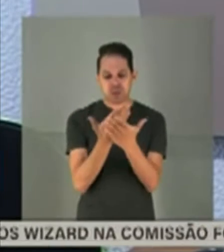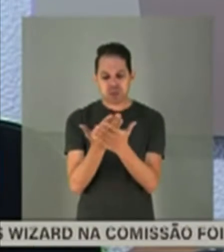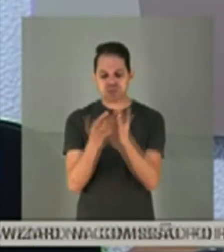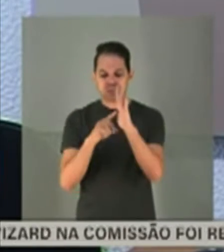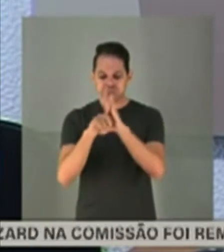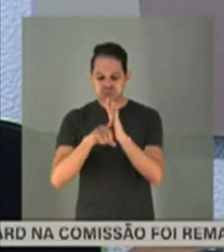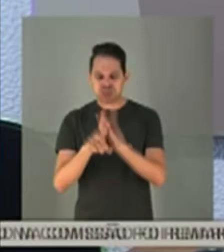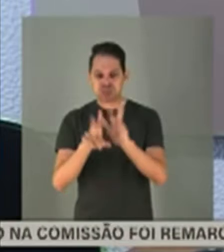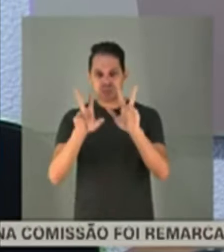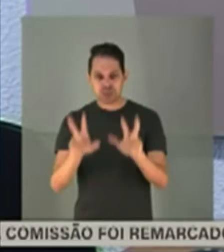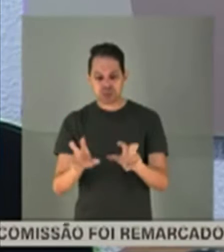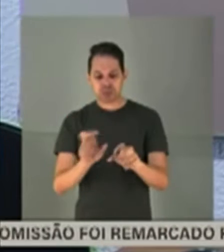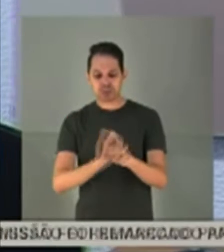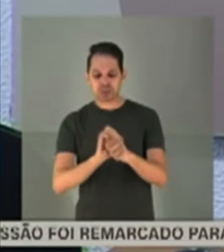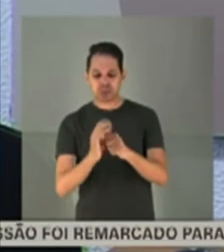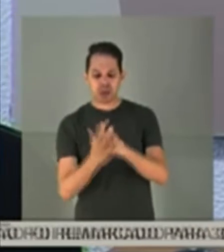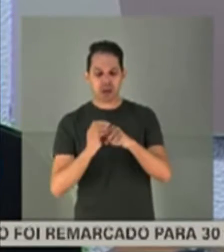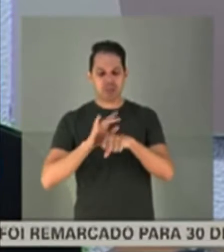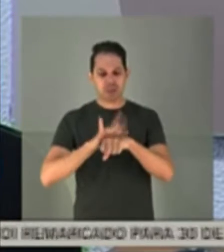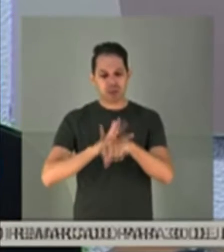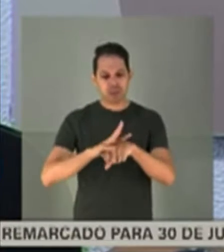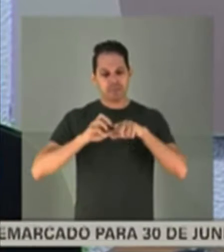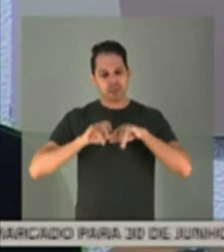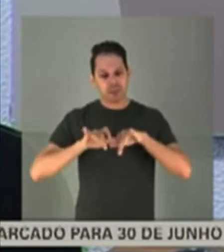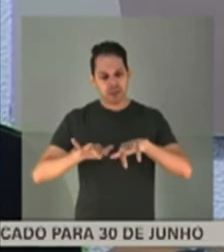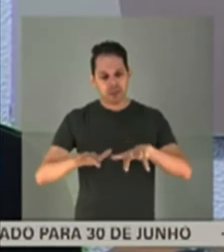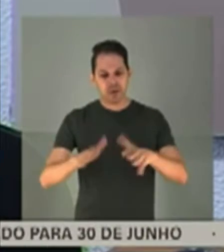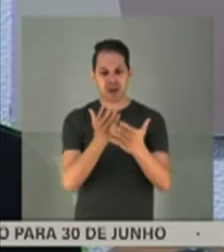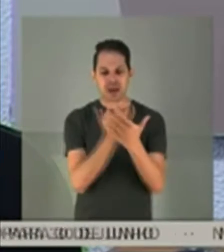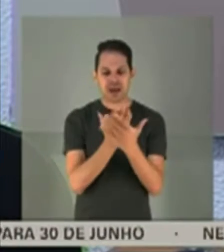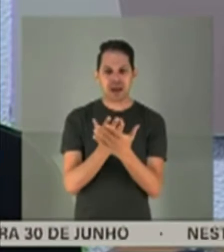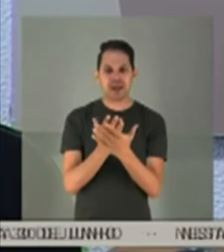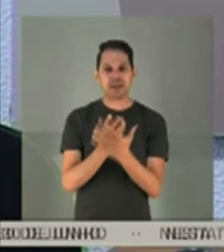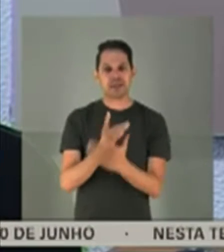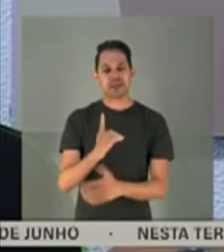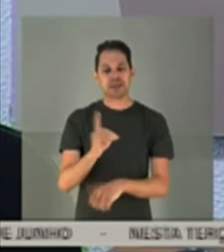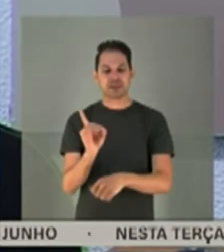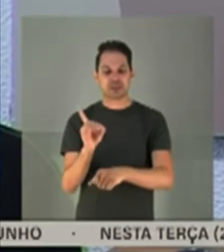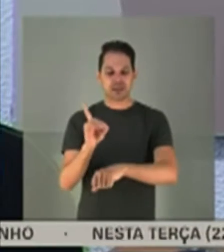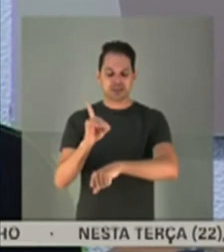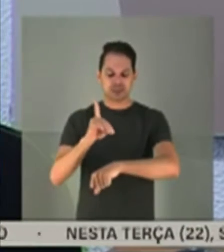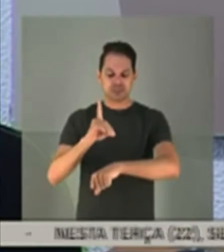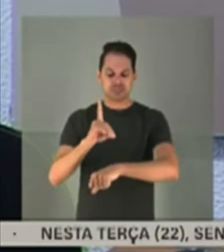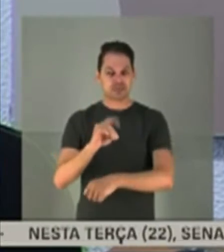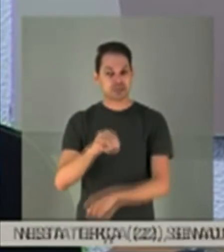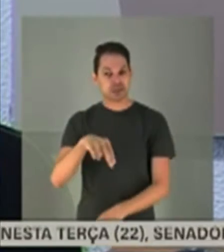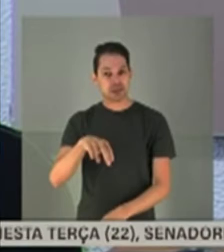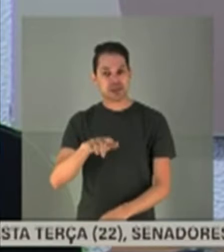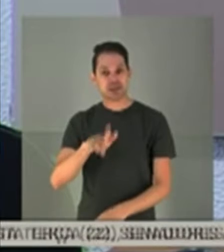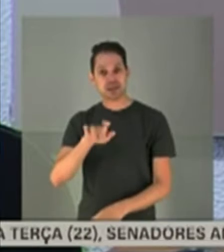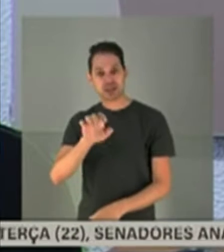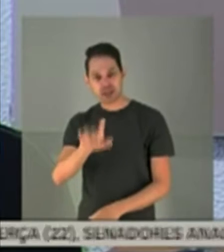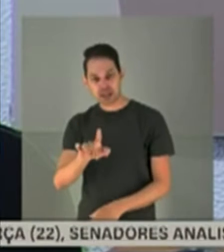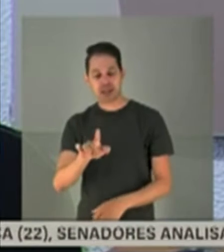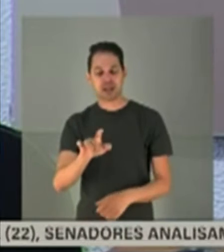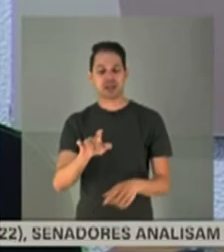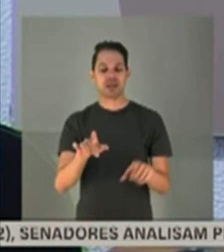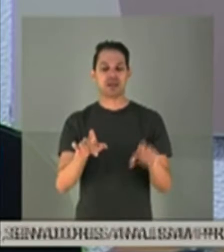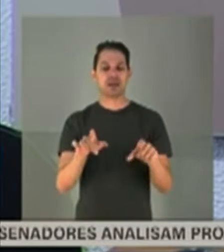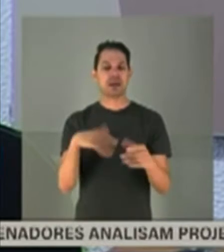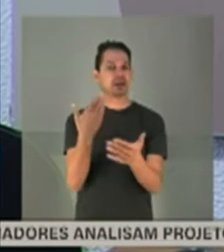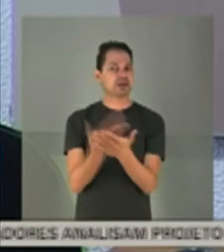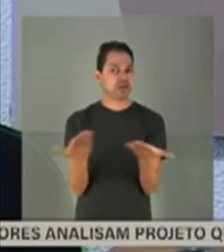de pandemias, né? E de epidemias. Acompanhei a da dengue no Rio de Janeiro, que é uma epidemia que não tem vacina até hoje,